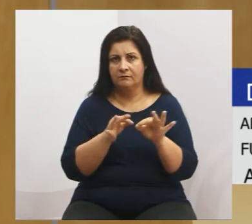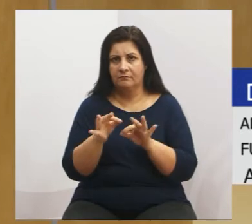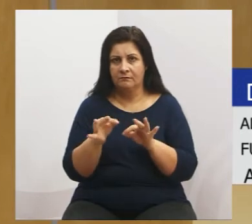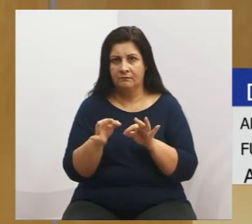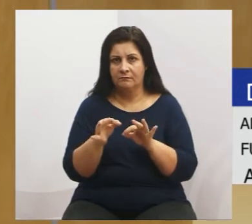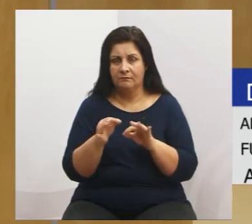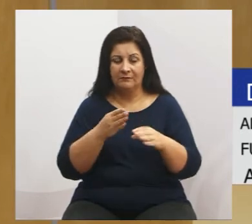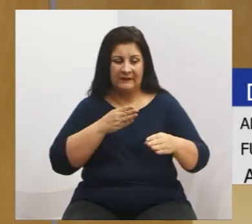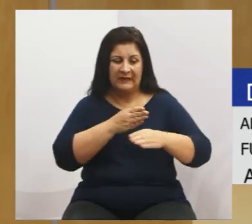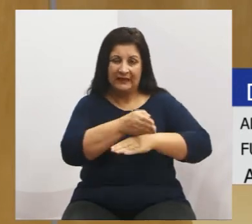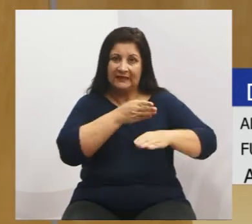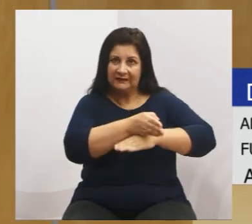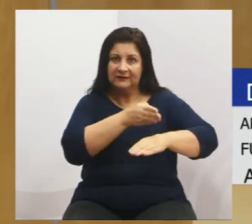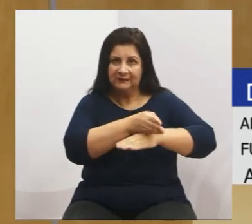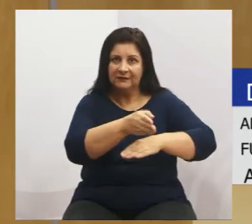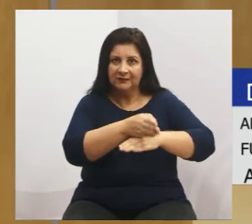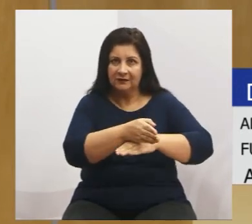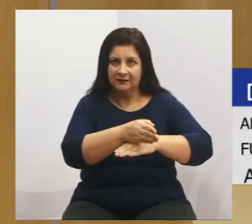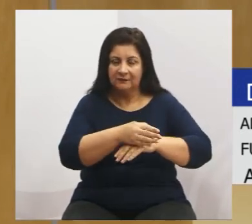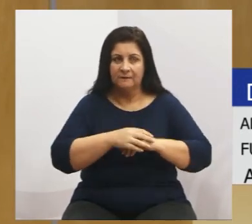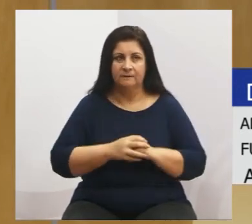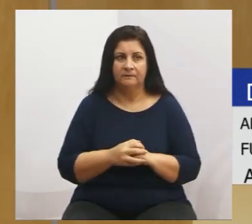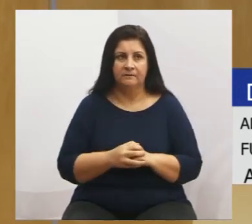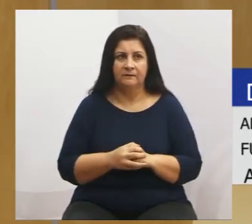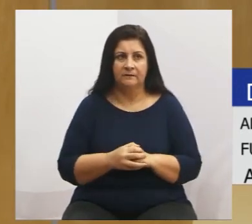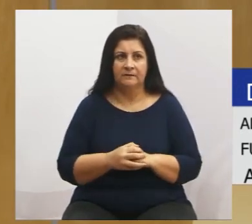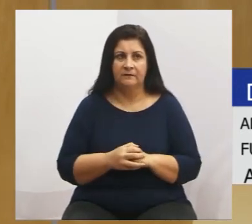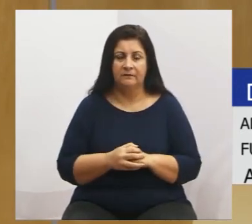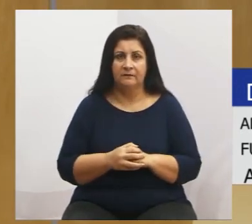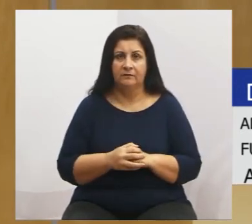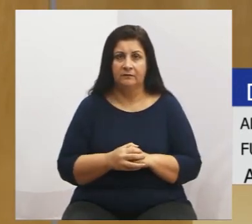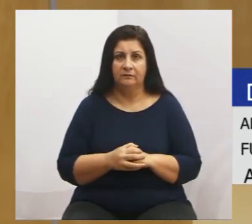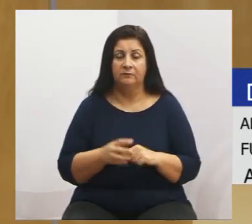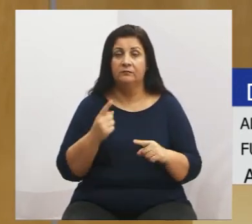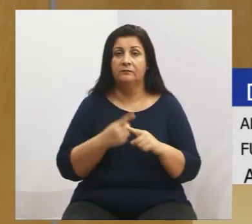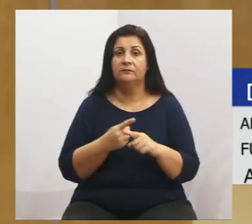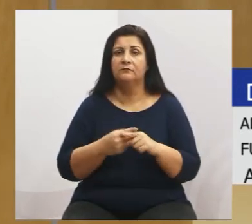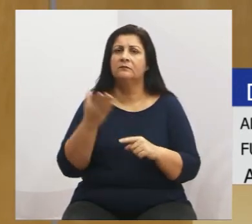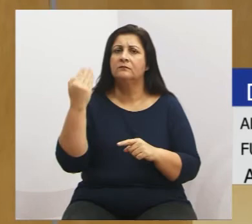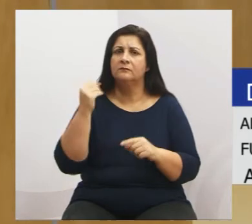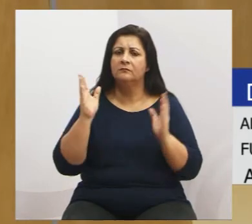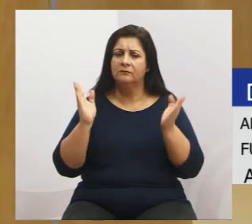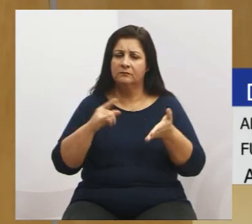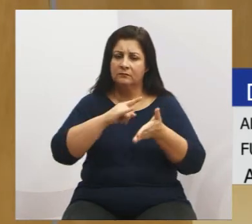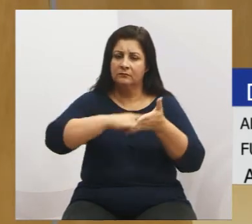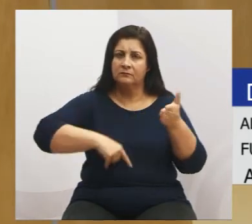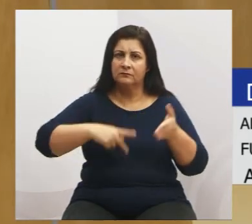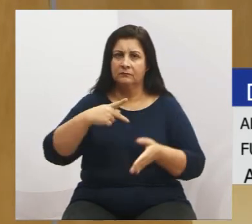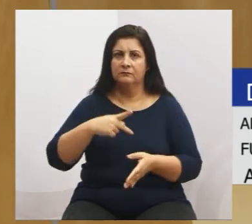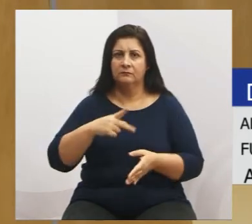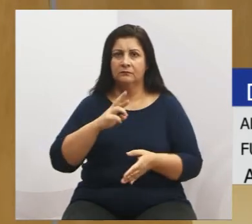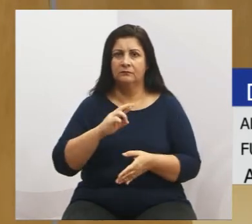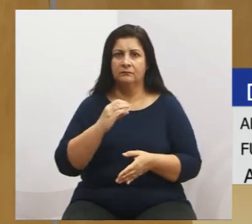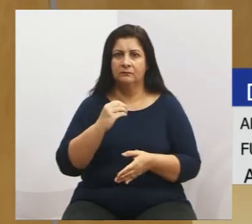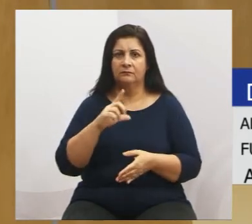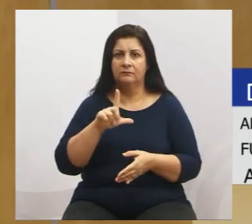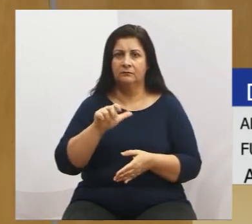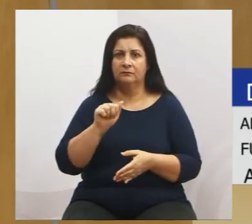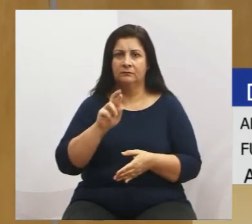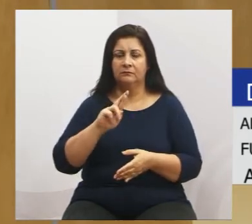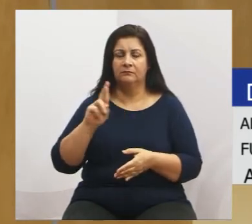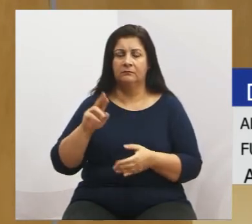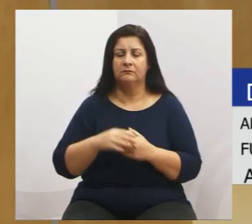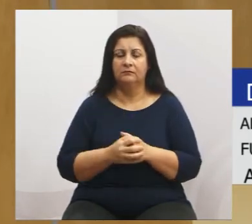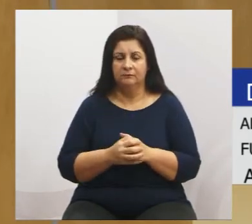esta invasão, porque eles tinham feito a inscrição na Pró Lar. Se eles deram o golpe mais de